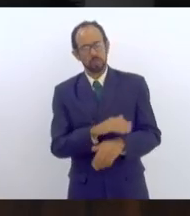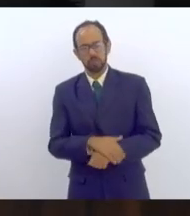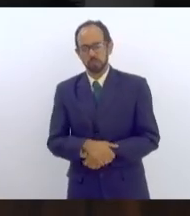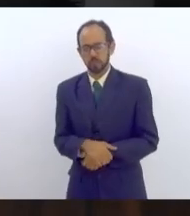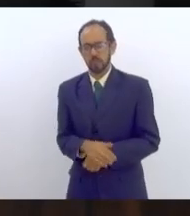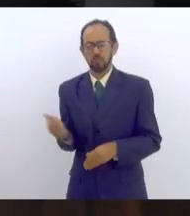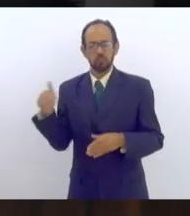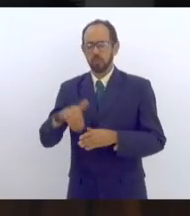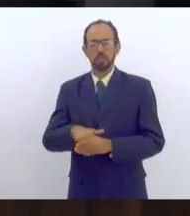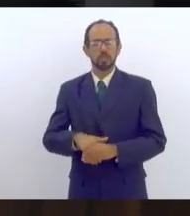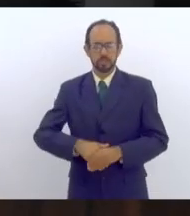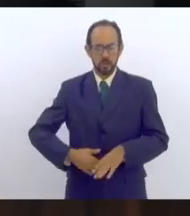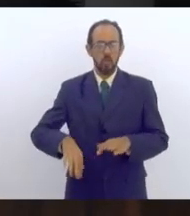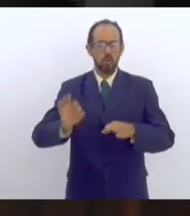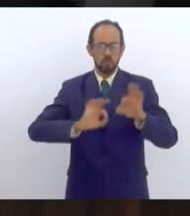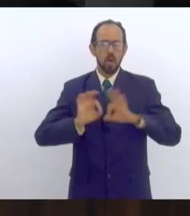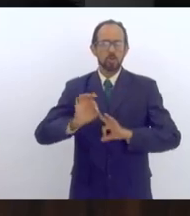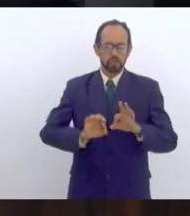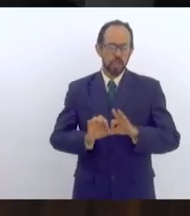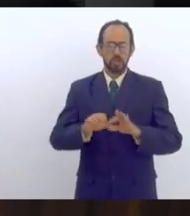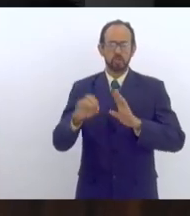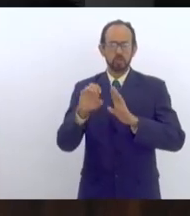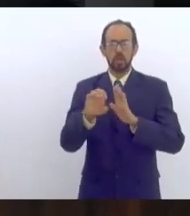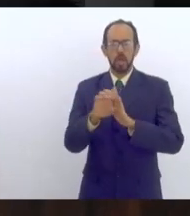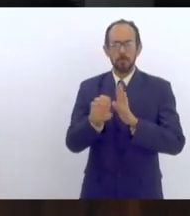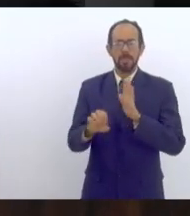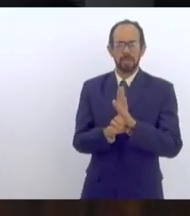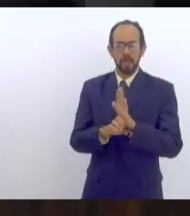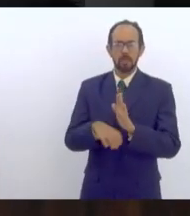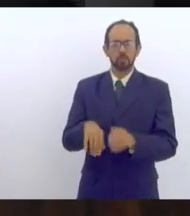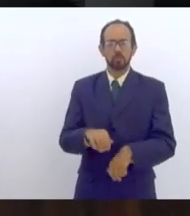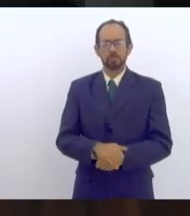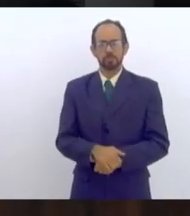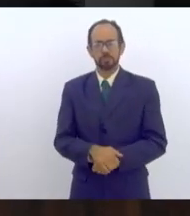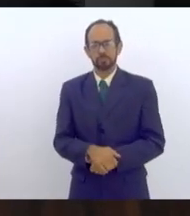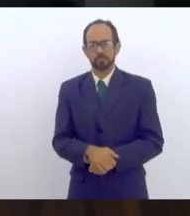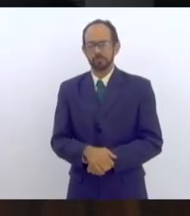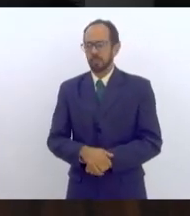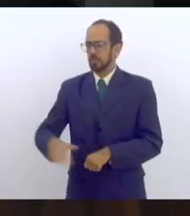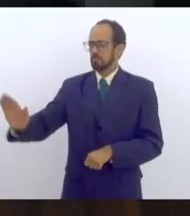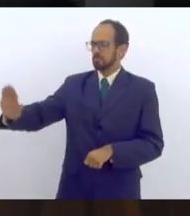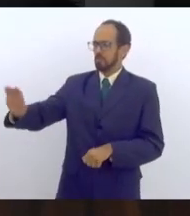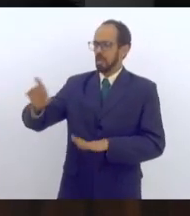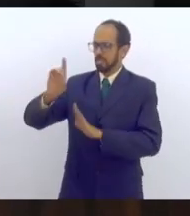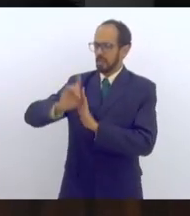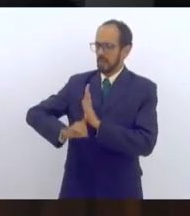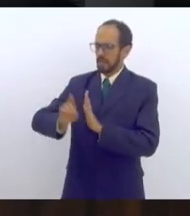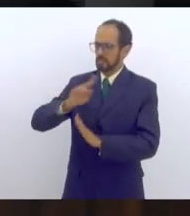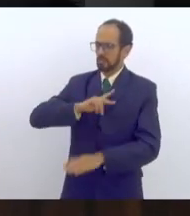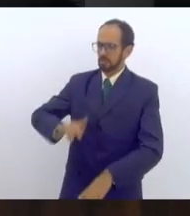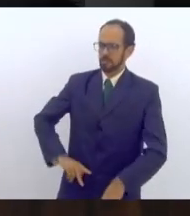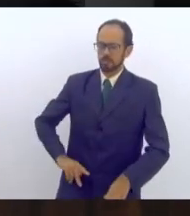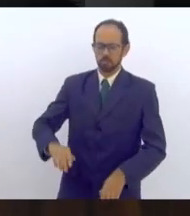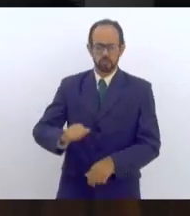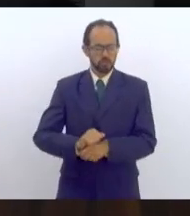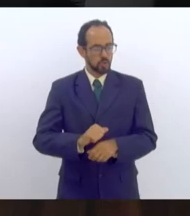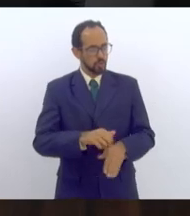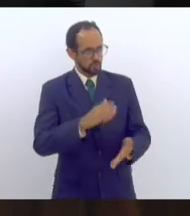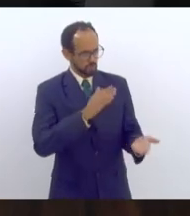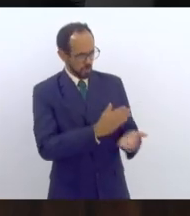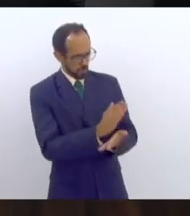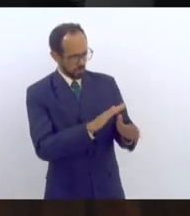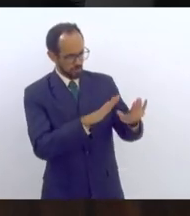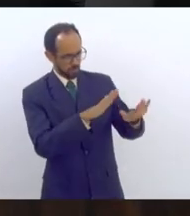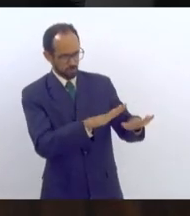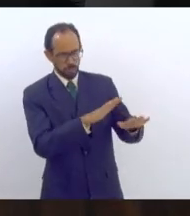Em votação, o projeto assim emendado. Declaração, senhor presidente. Os senhores que aprovam,